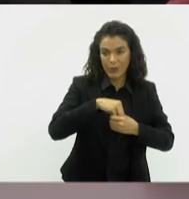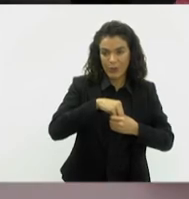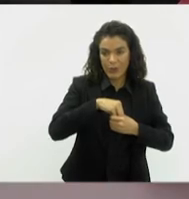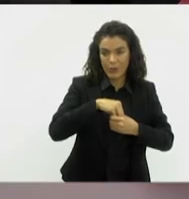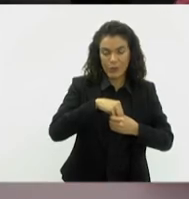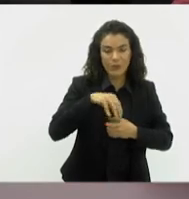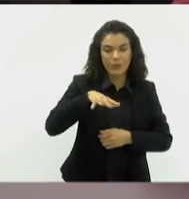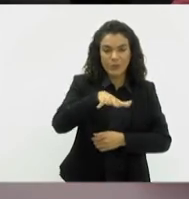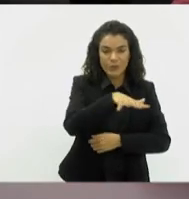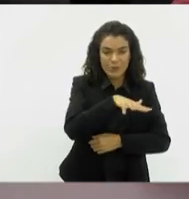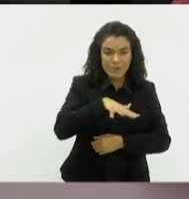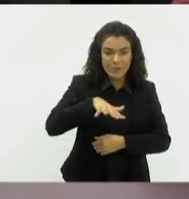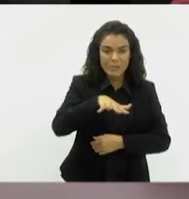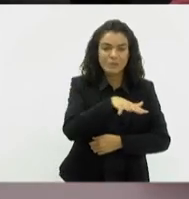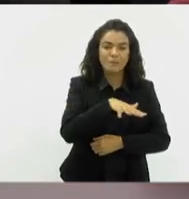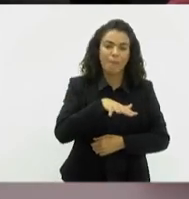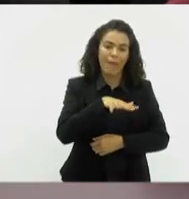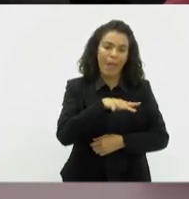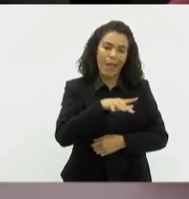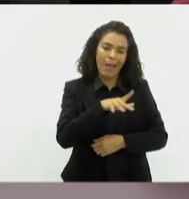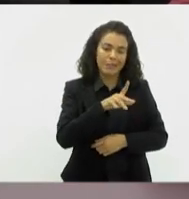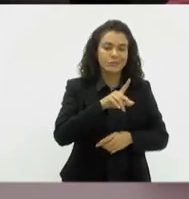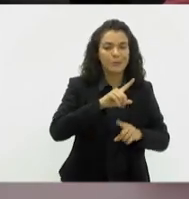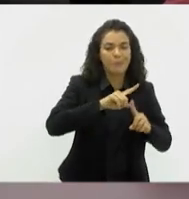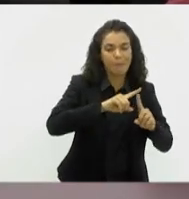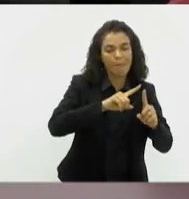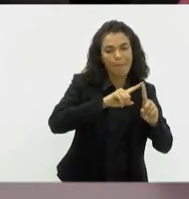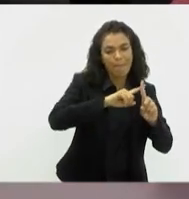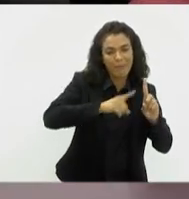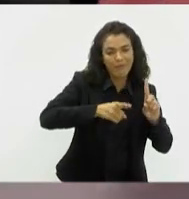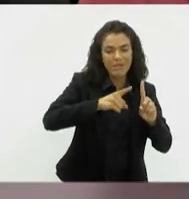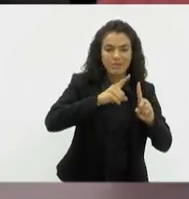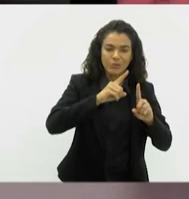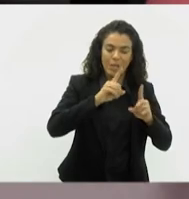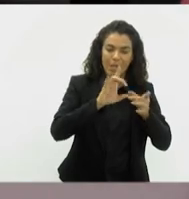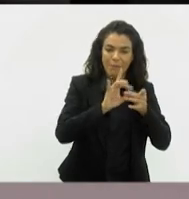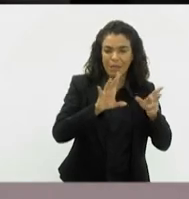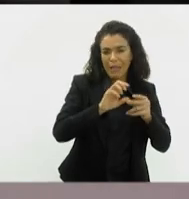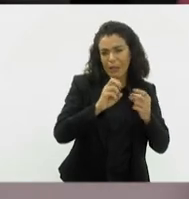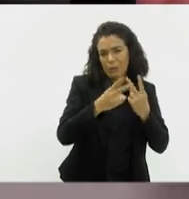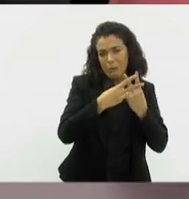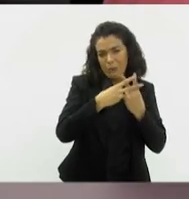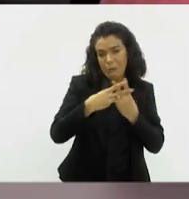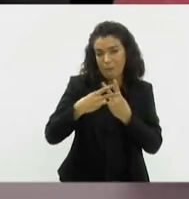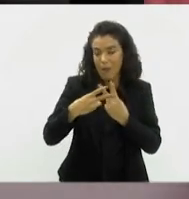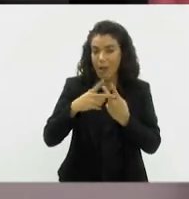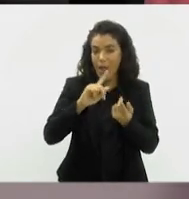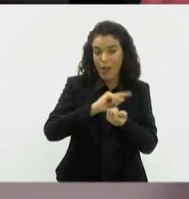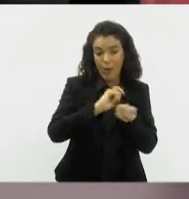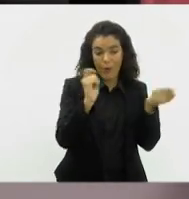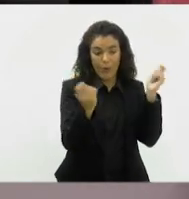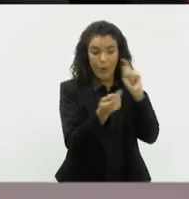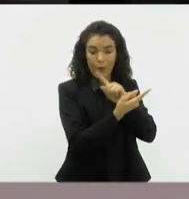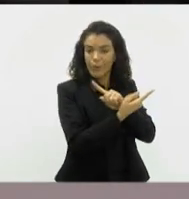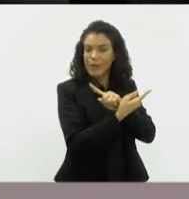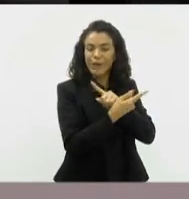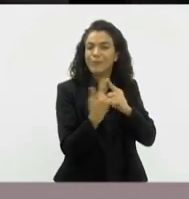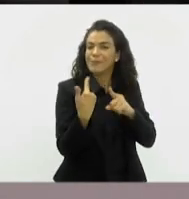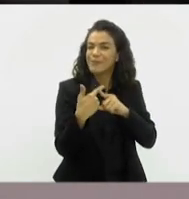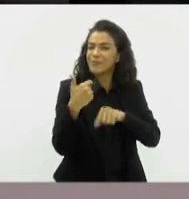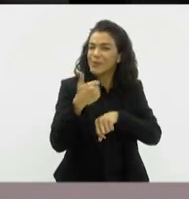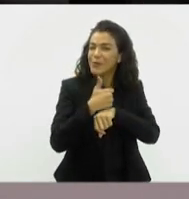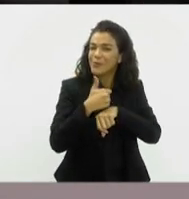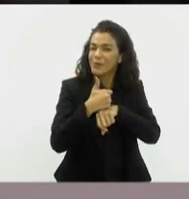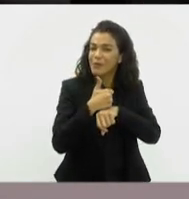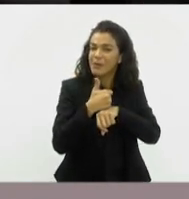dos espaços de privação de liberdade, de prisão ou socioeducativo, hoje se dá ao contrário, porque esses profissionais têm